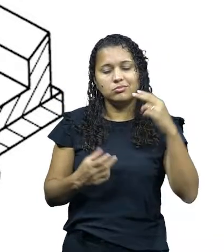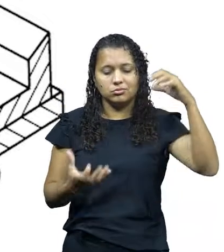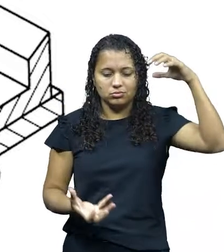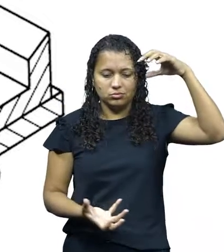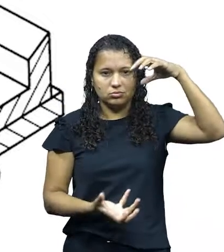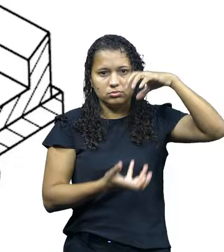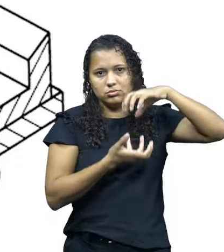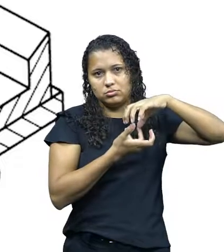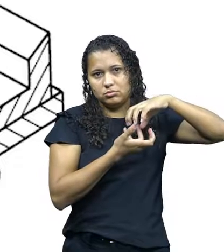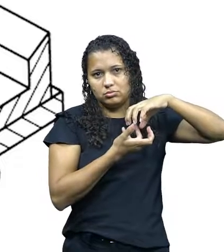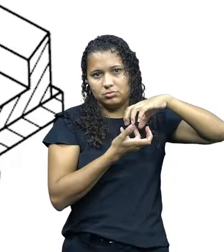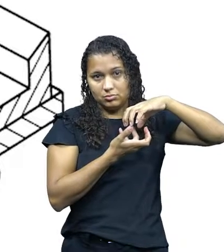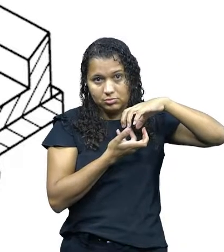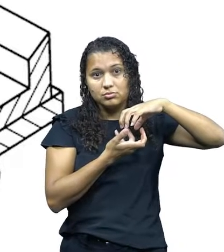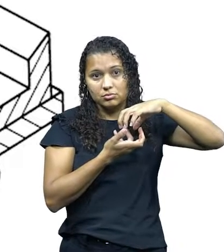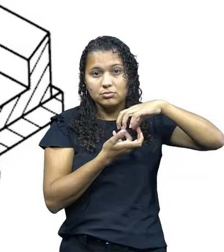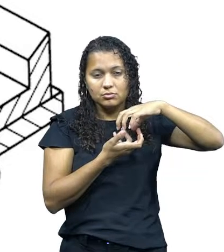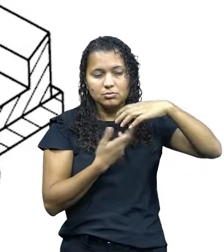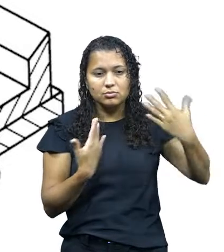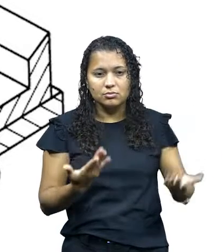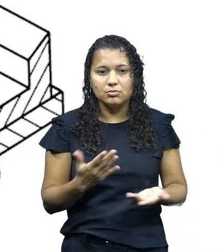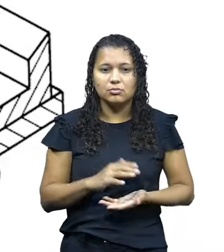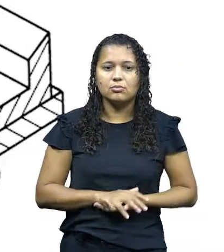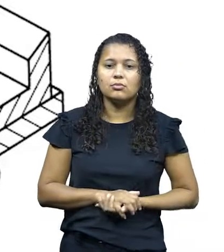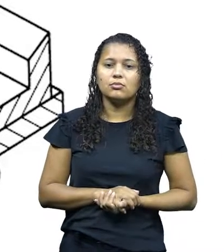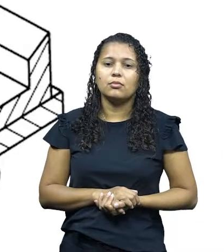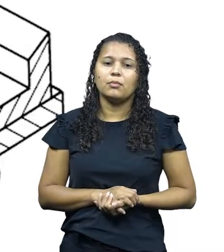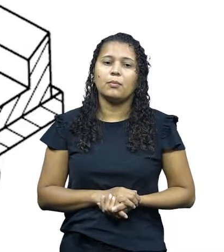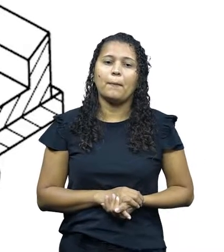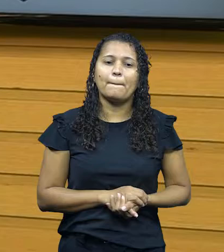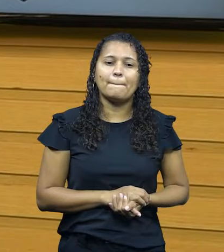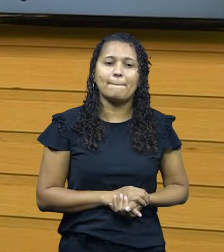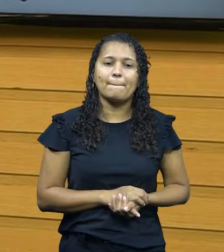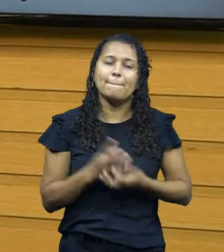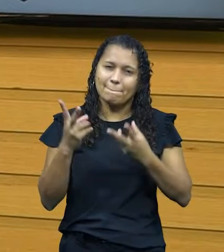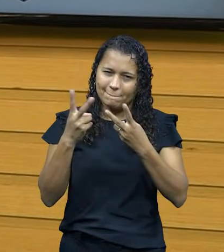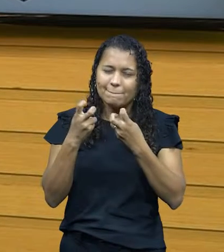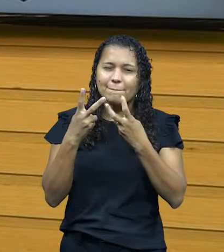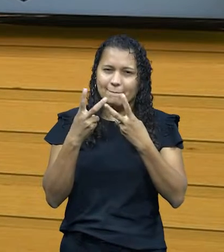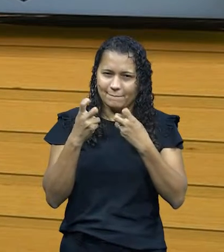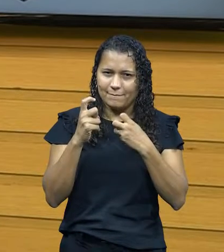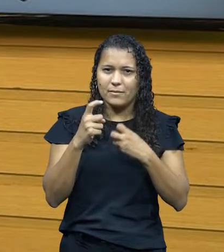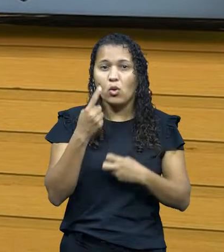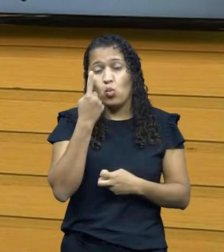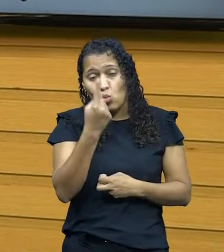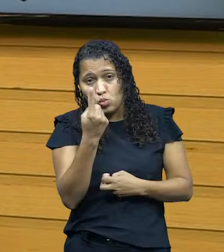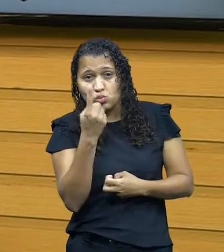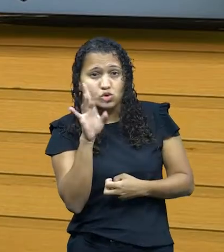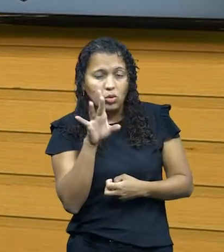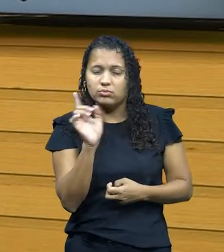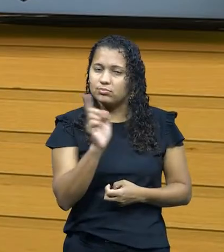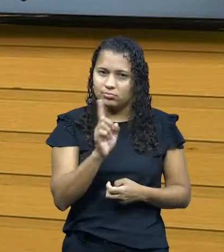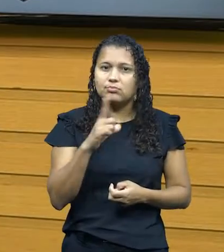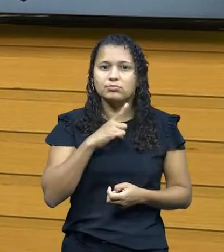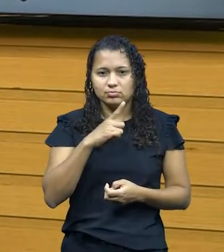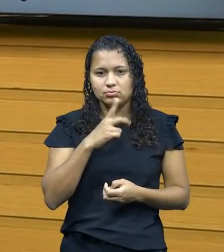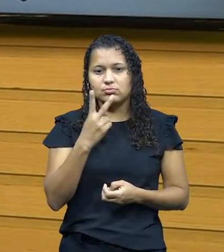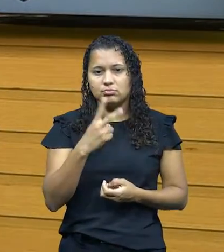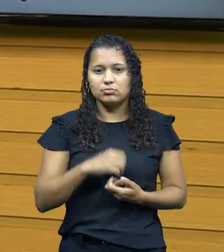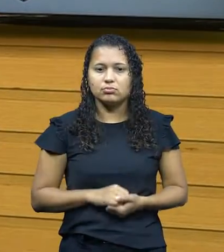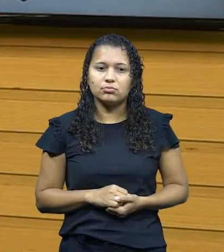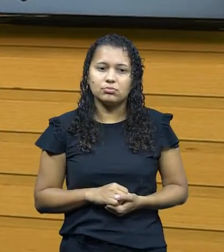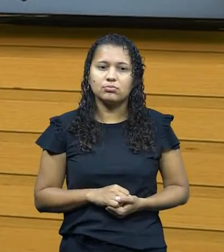duas peças diferentes que estão juntas, que estão próximas. Aqui a gente entende que não é um objeto